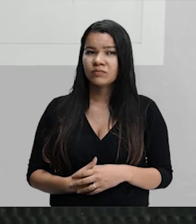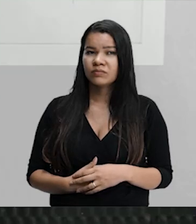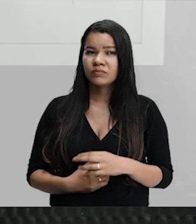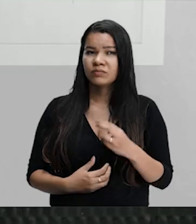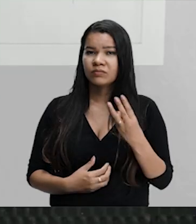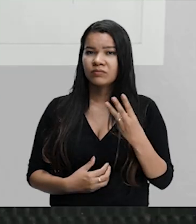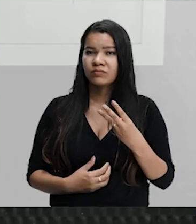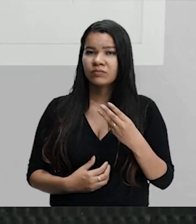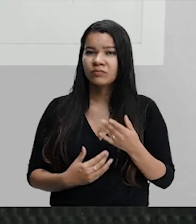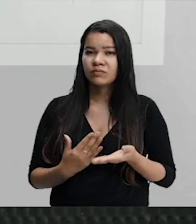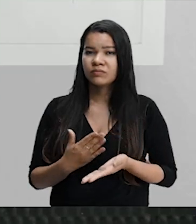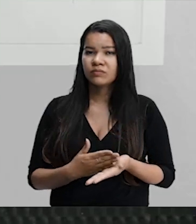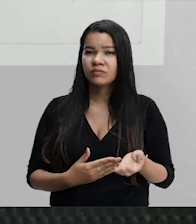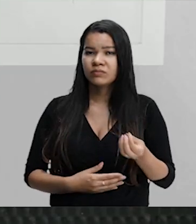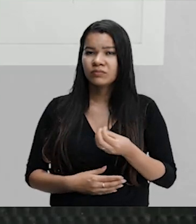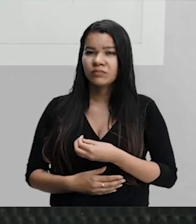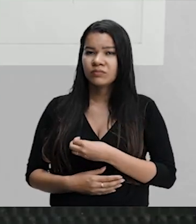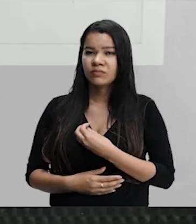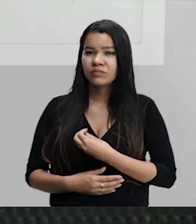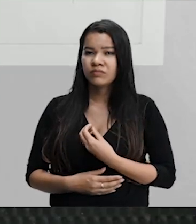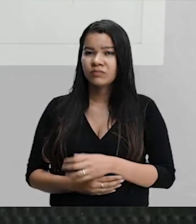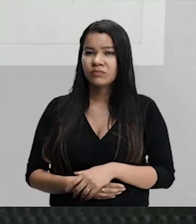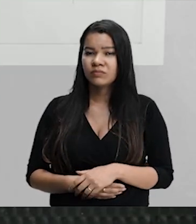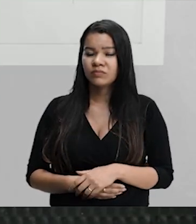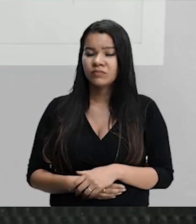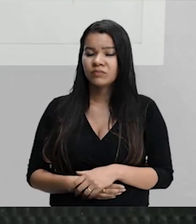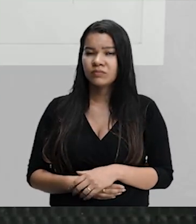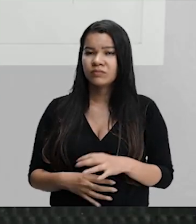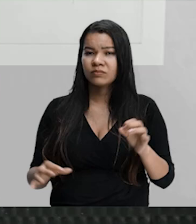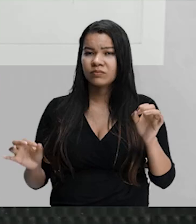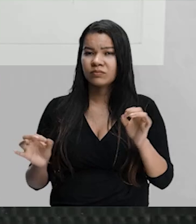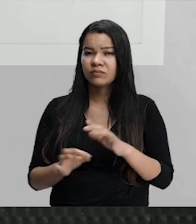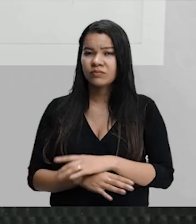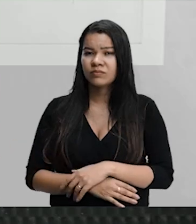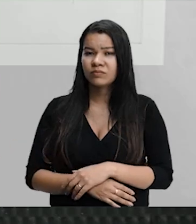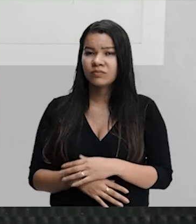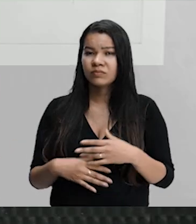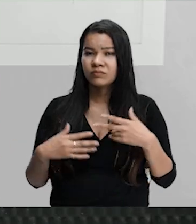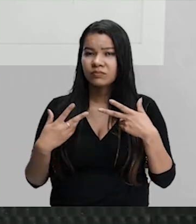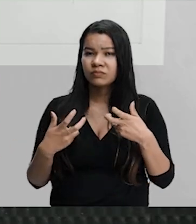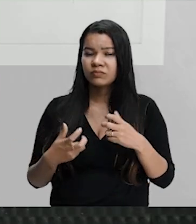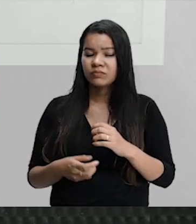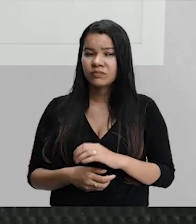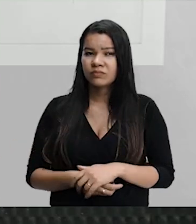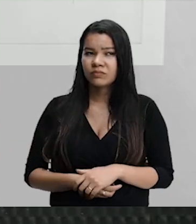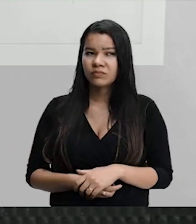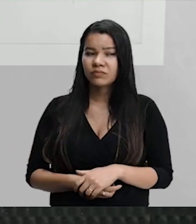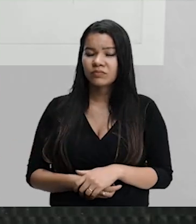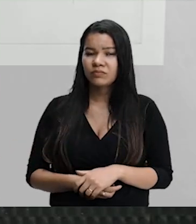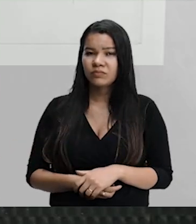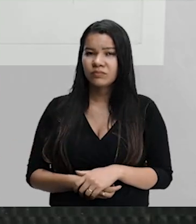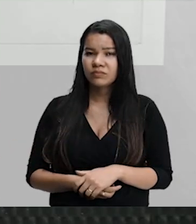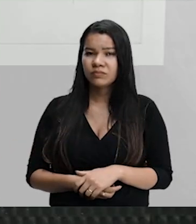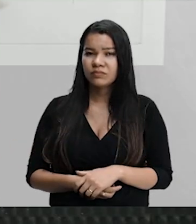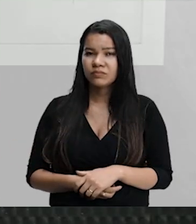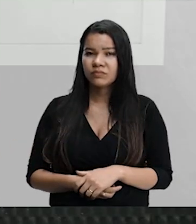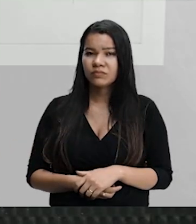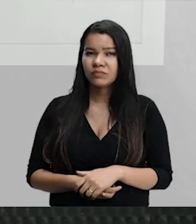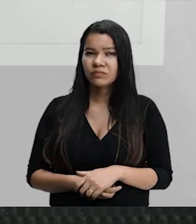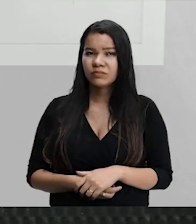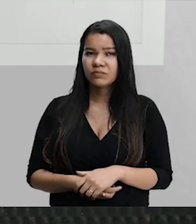3 meias-vidas, né? Período de 3 meia-vida. Pronto. Percebam o seguinte. Para